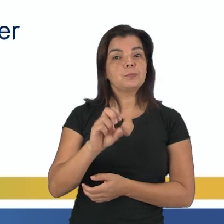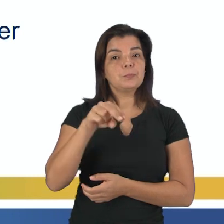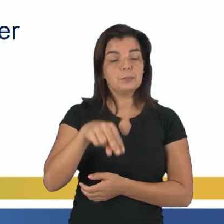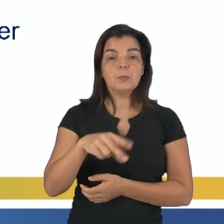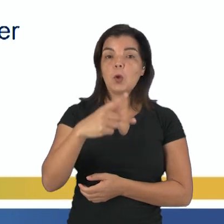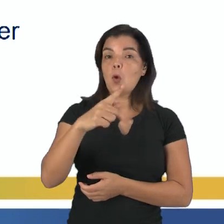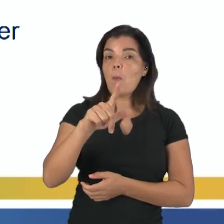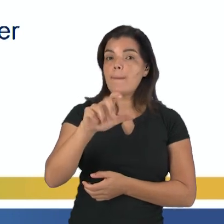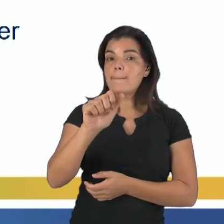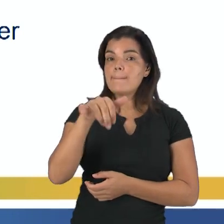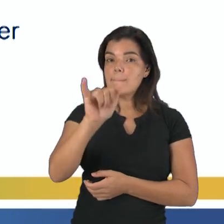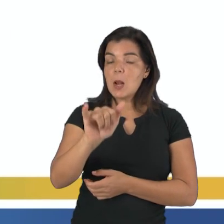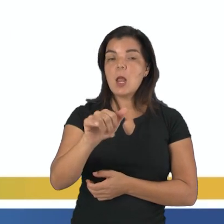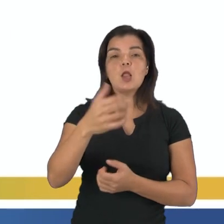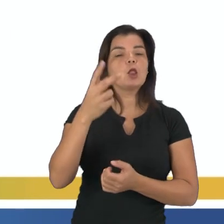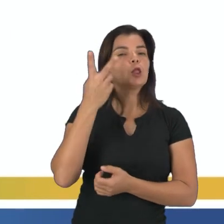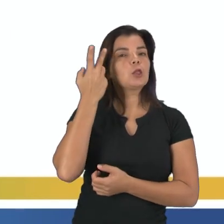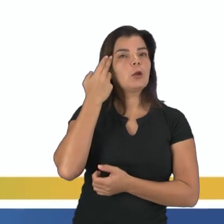veio normal.